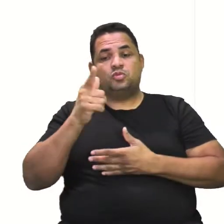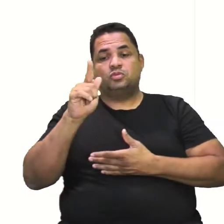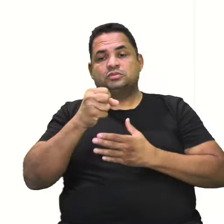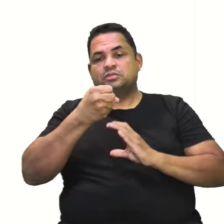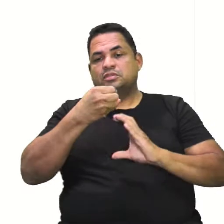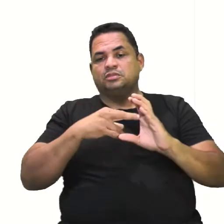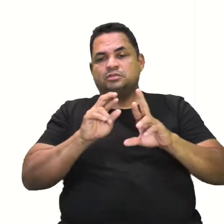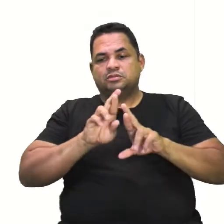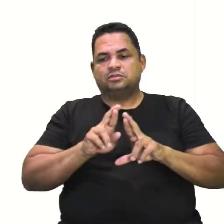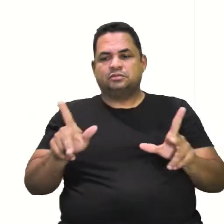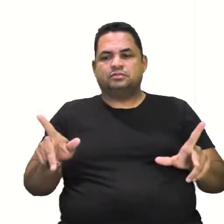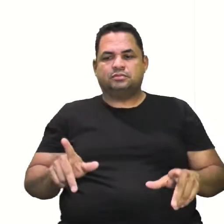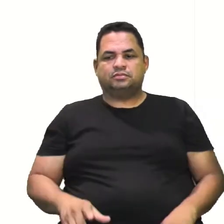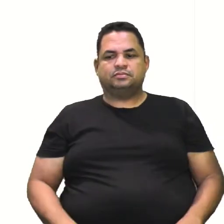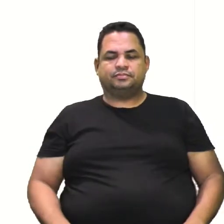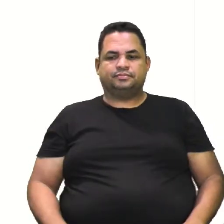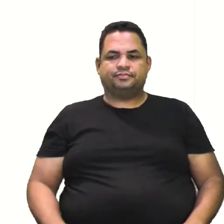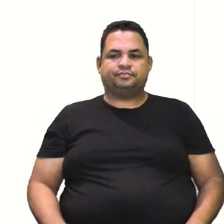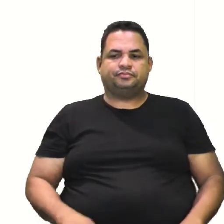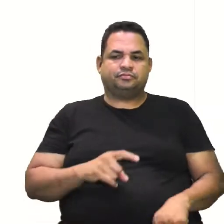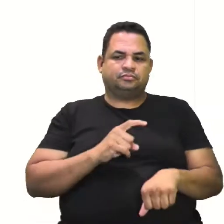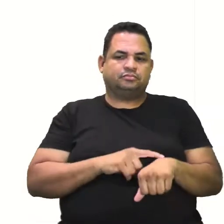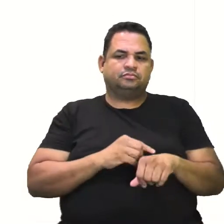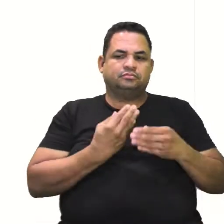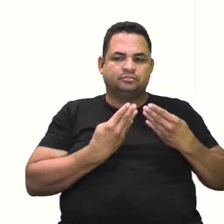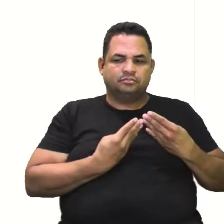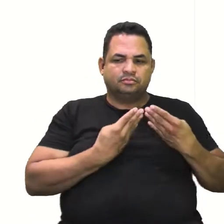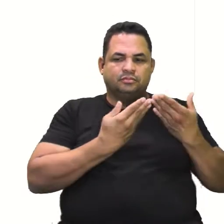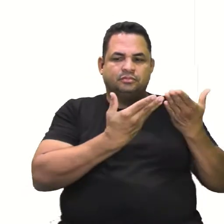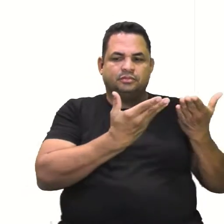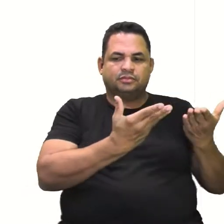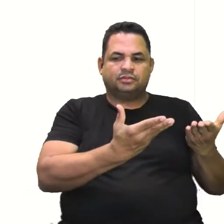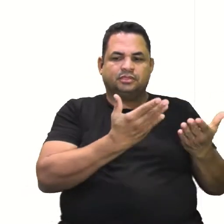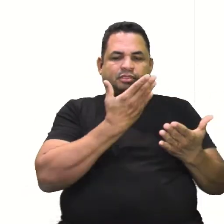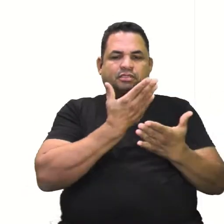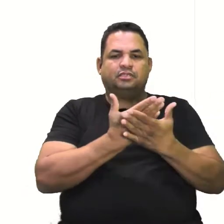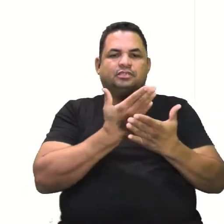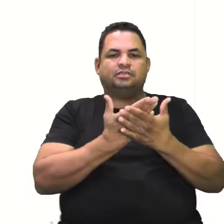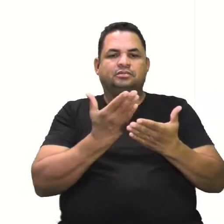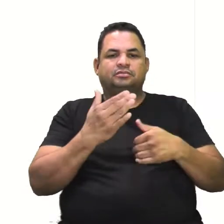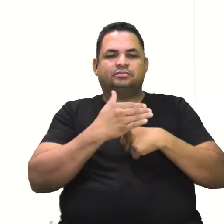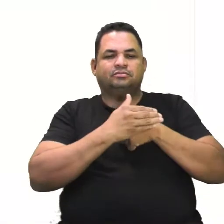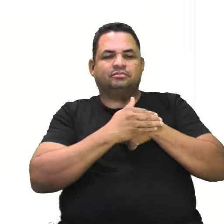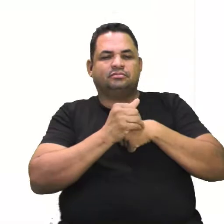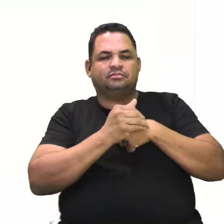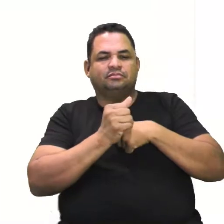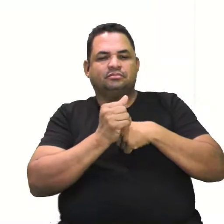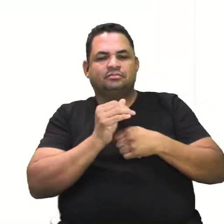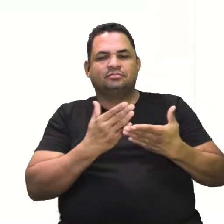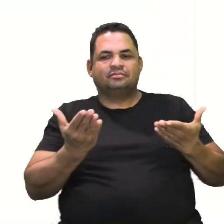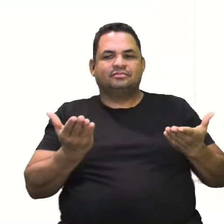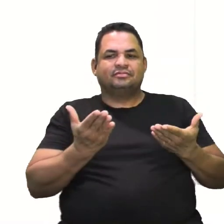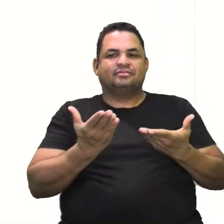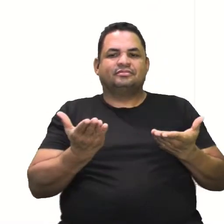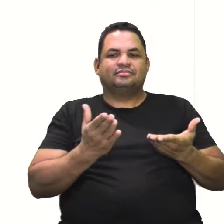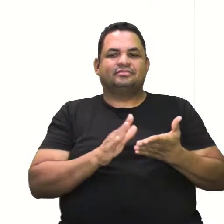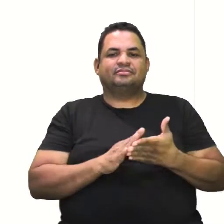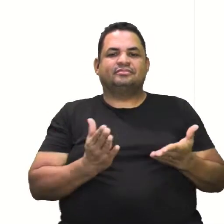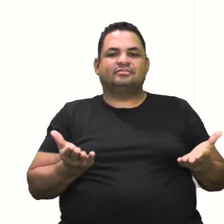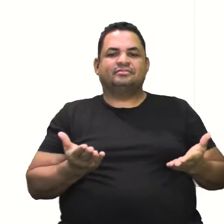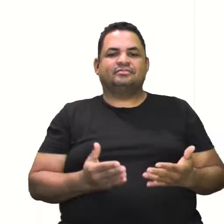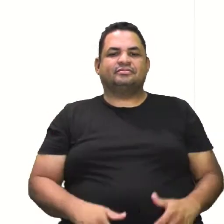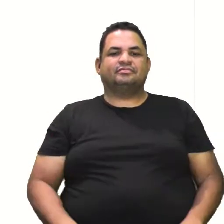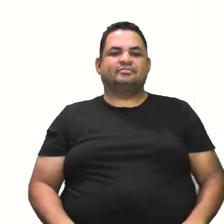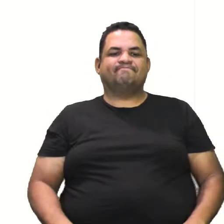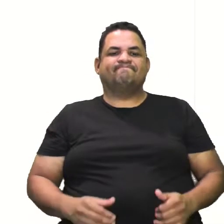diferentes. Bora ver então? É hora de oferecimento da aula, aquele chamego, aquele xodó, vai para quem? Vamos